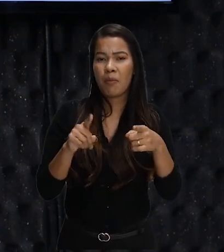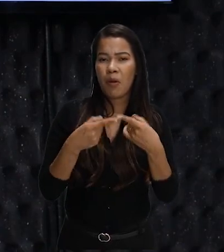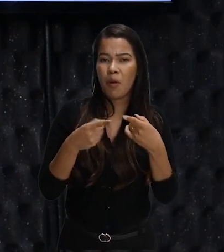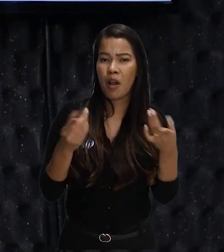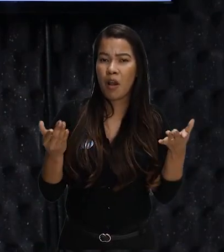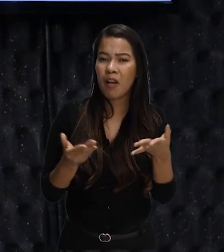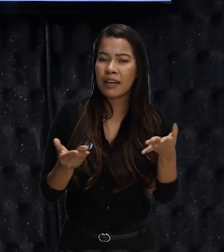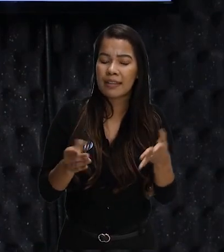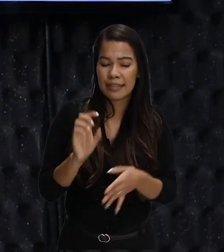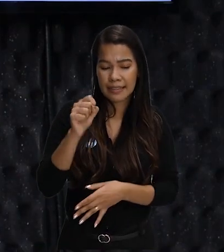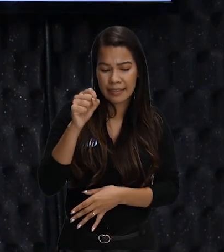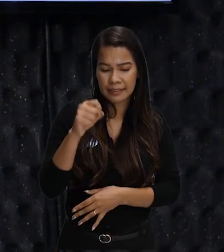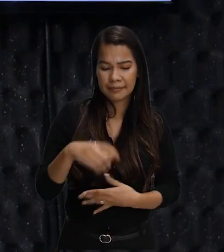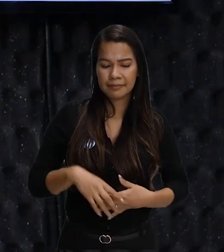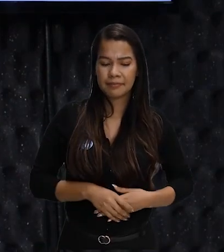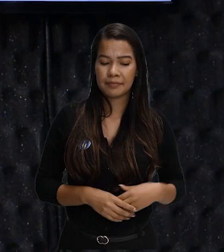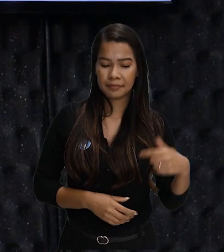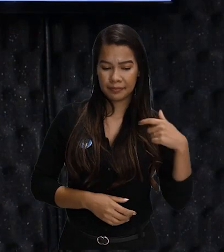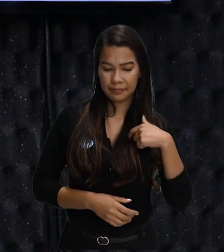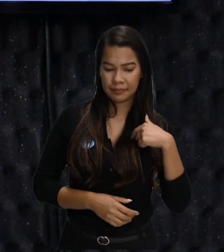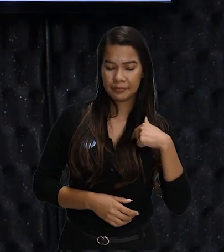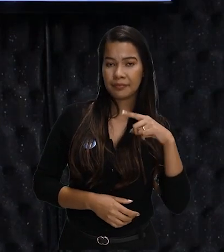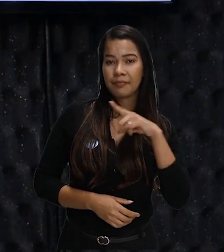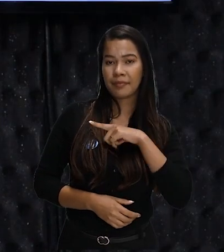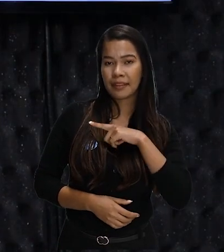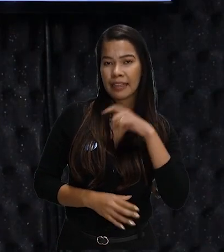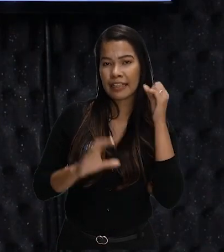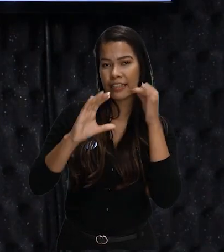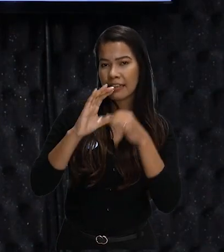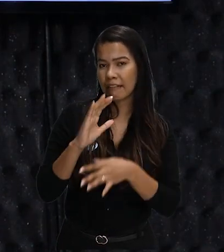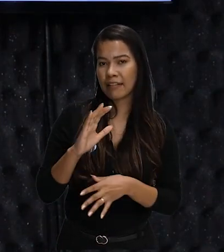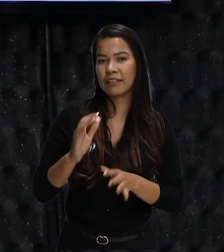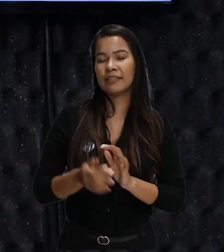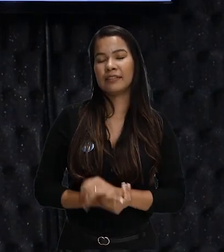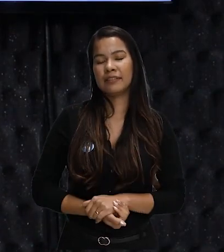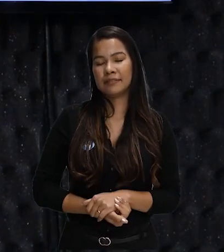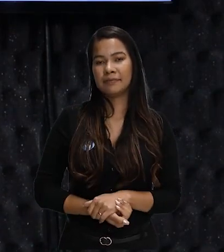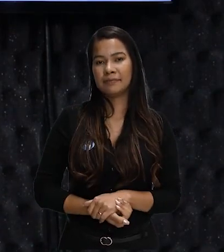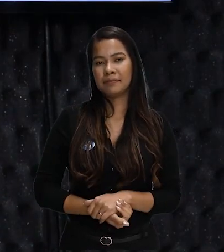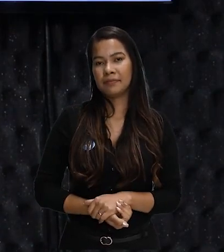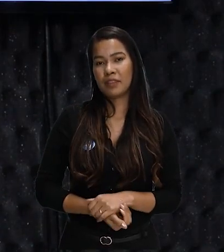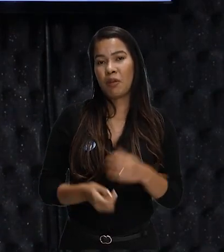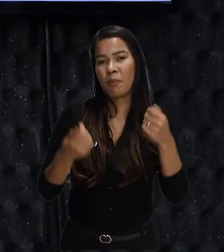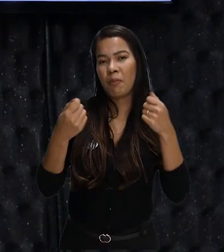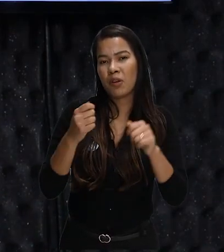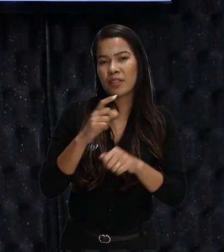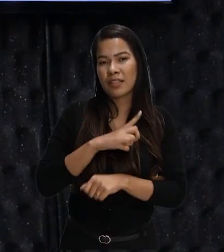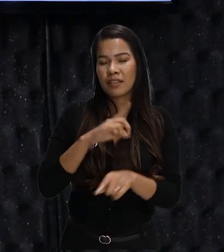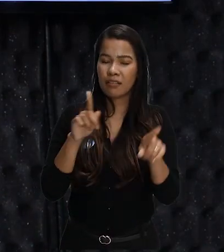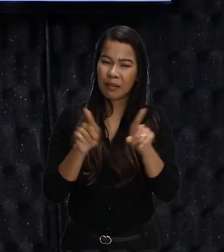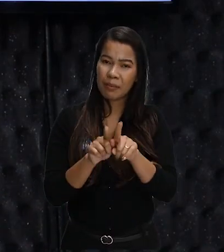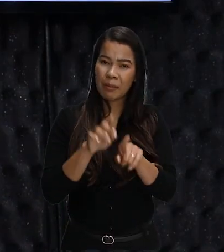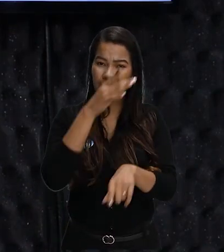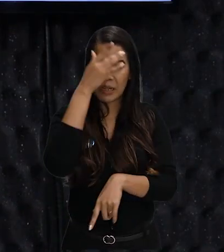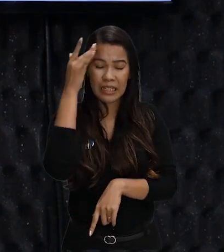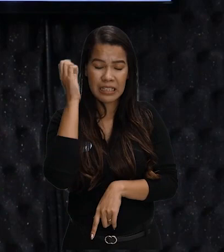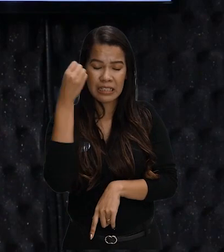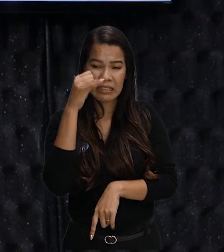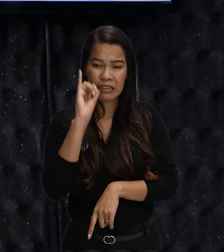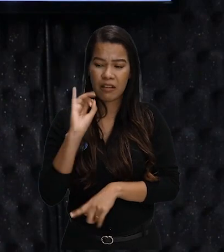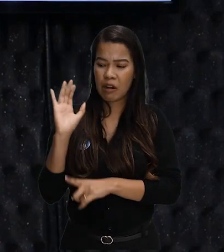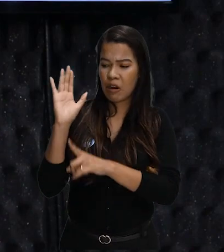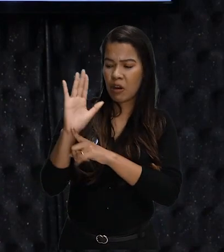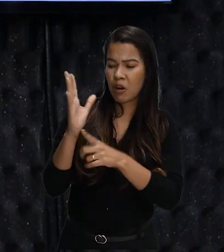Sim. Eu tenho essas características de impossibilidade? Tenho. Eu posso ter também uma pessoa que se colocando como